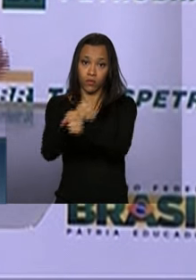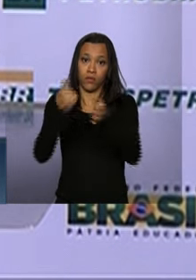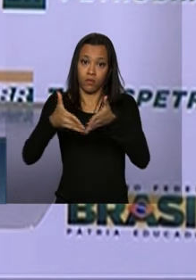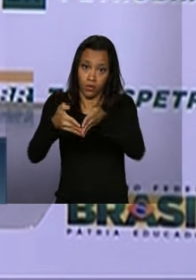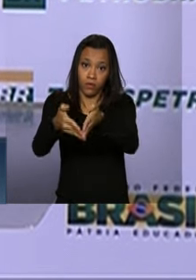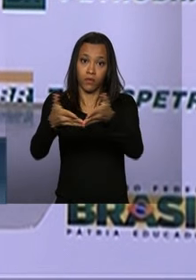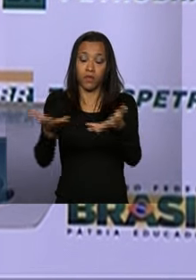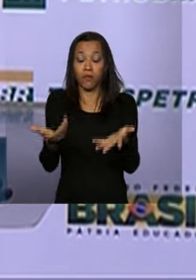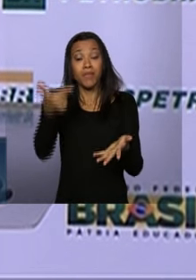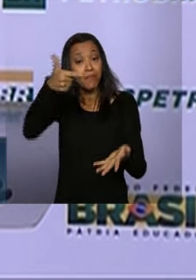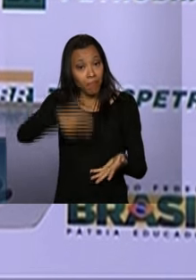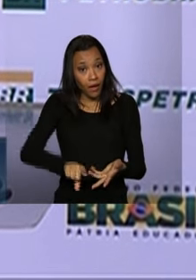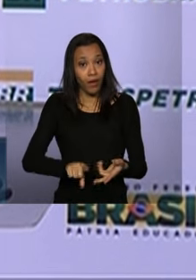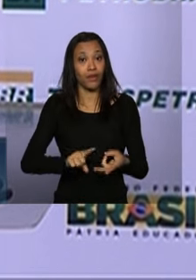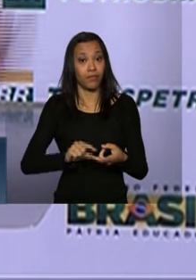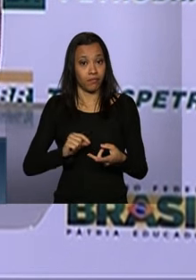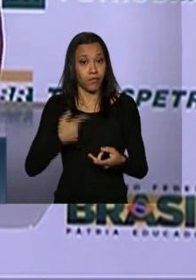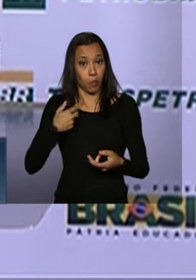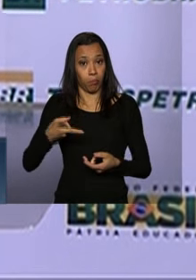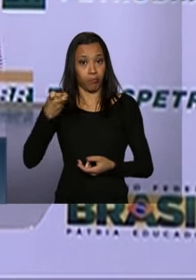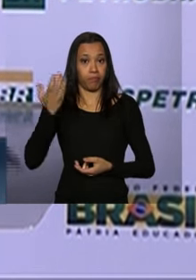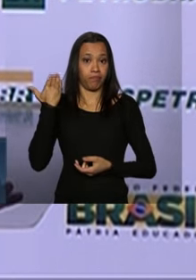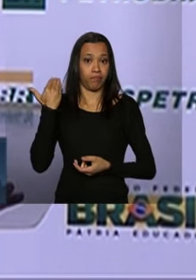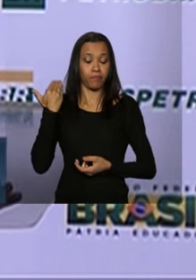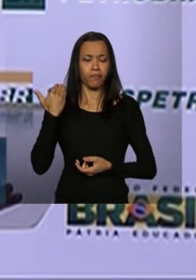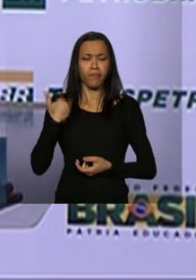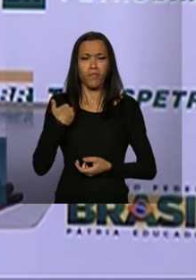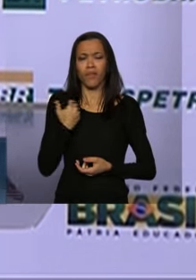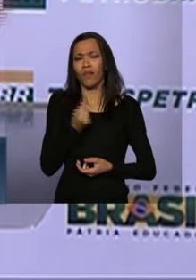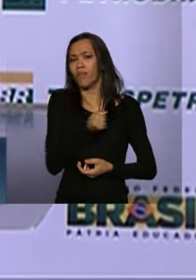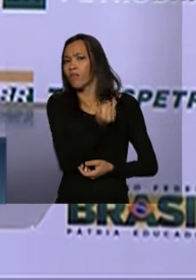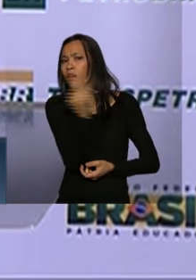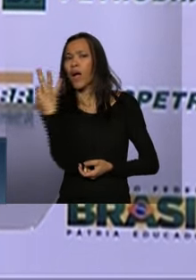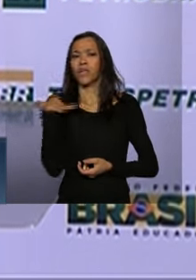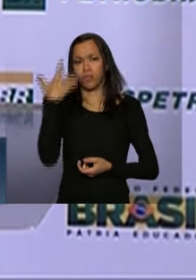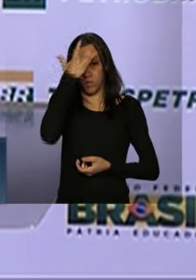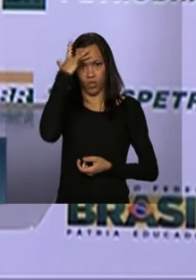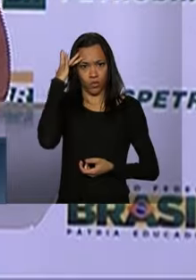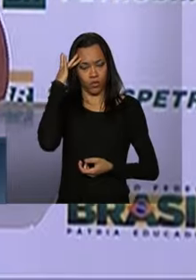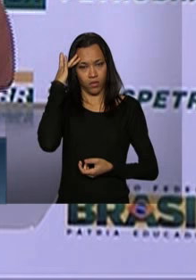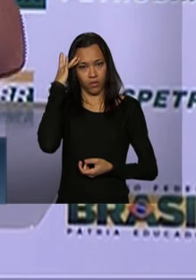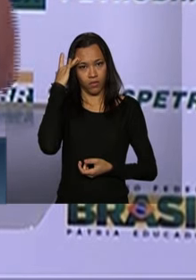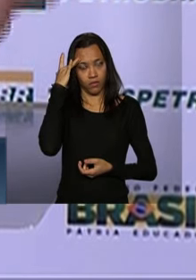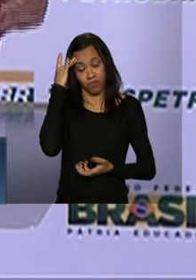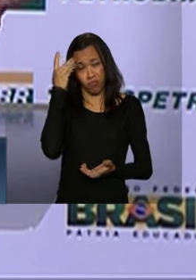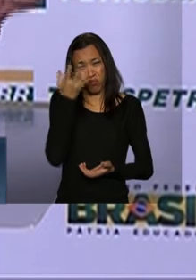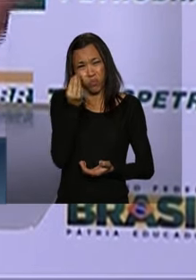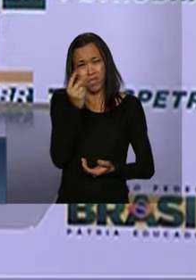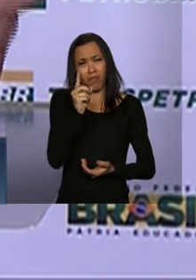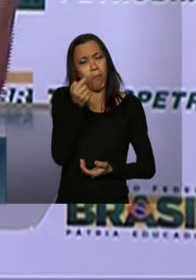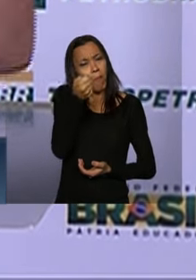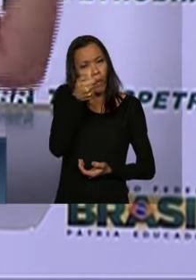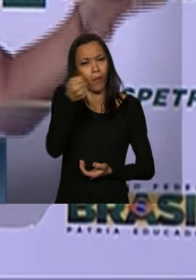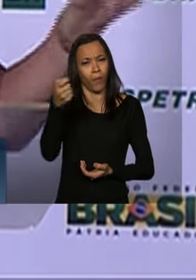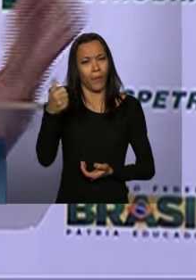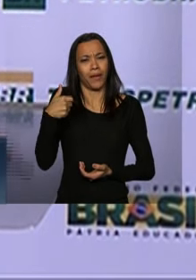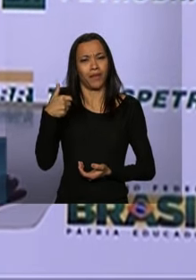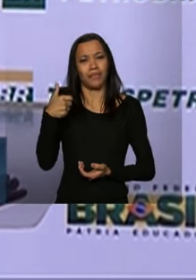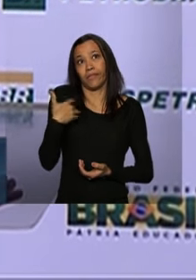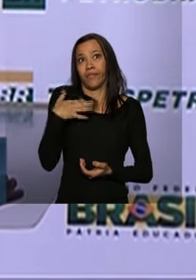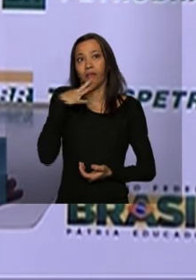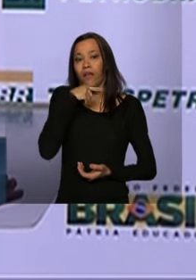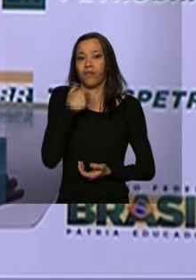E mais, muita gente nesse país, muita gente não, pouca gente, mas que se acha